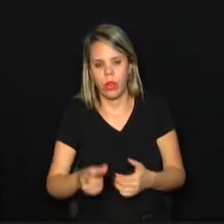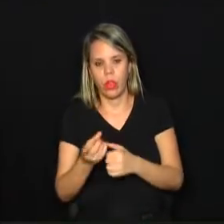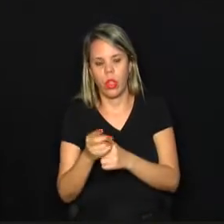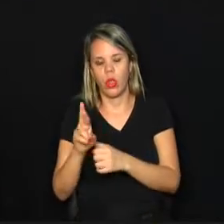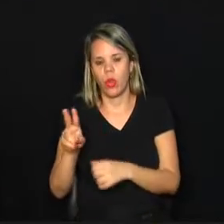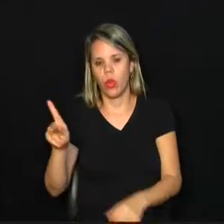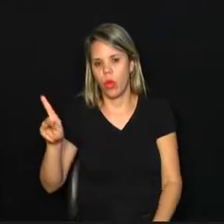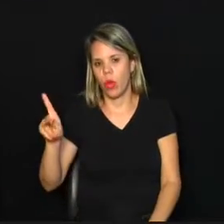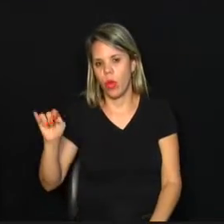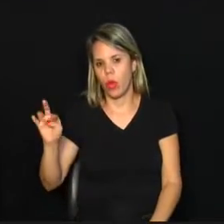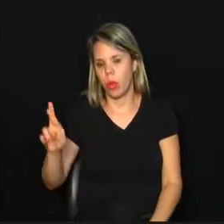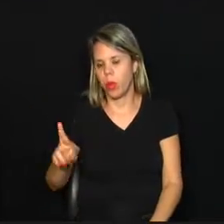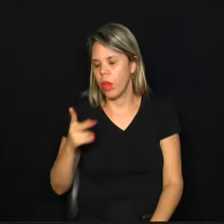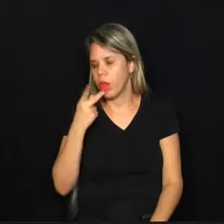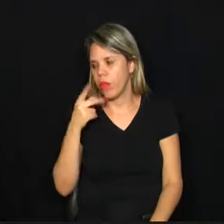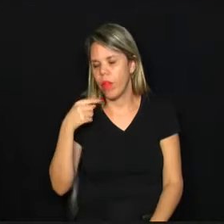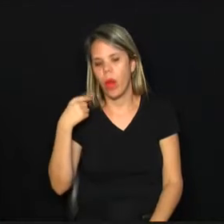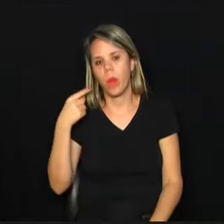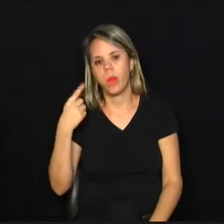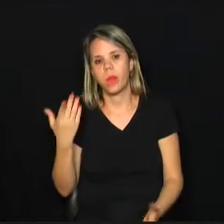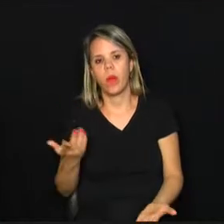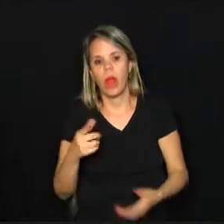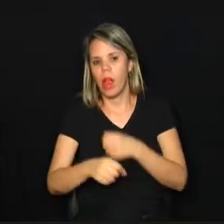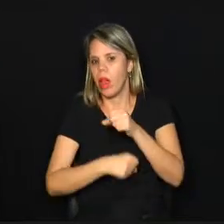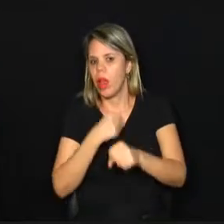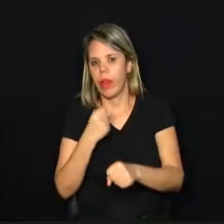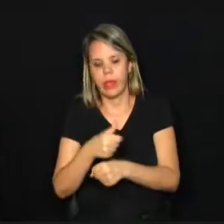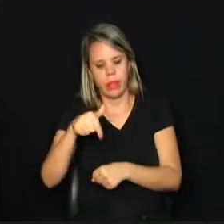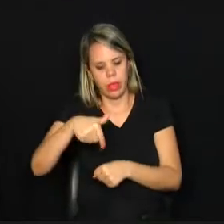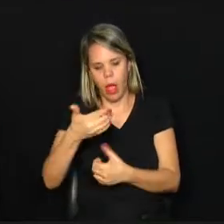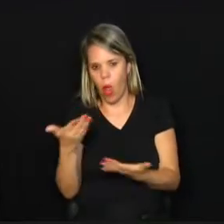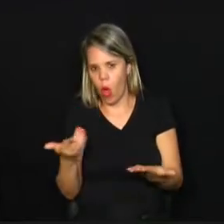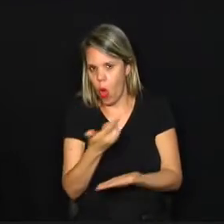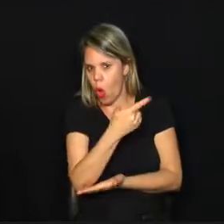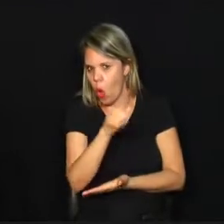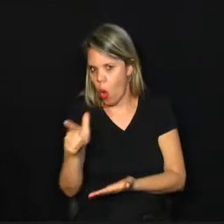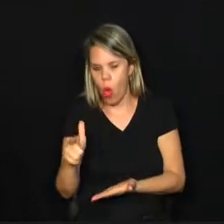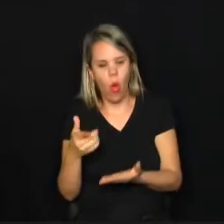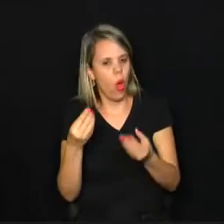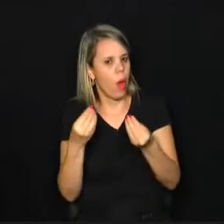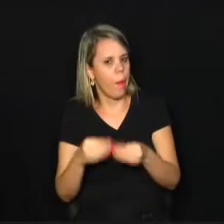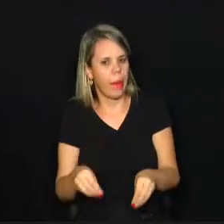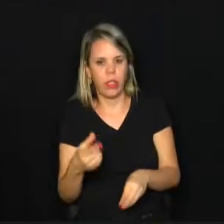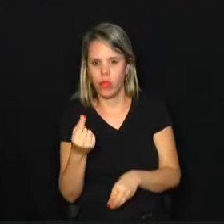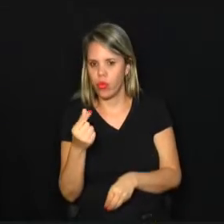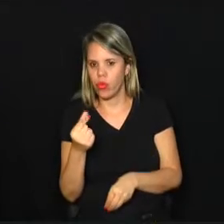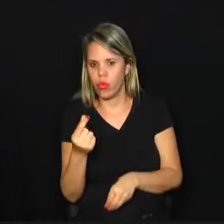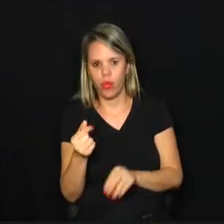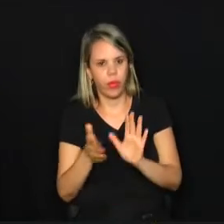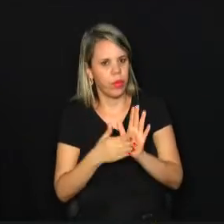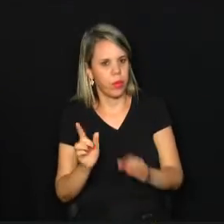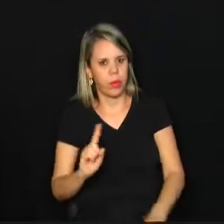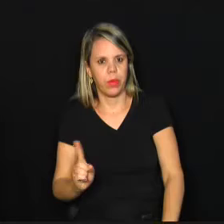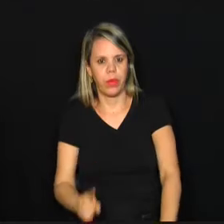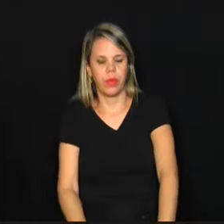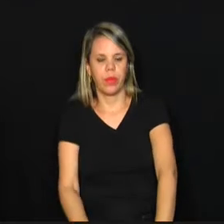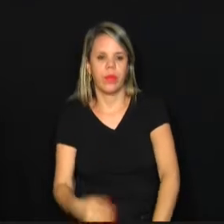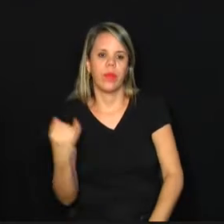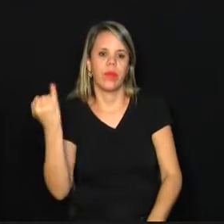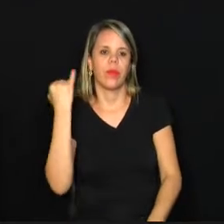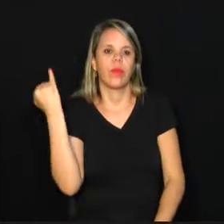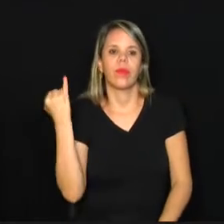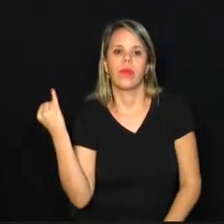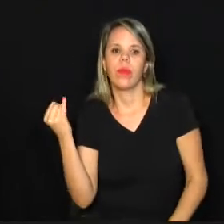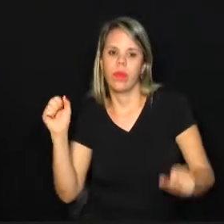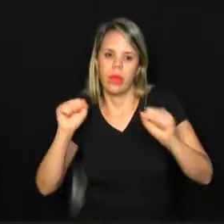Peter falou, que nesse ano não vai ter impacto financeiro na nossa proposta. Isso é importante